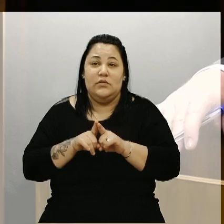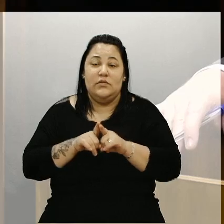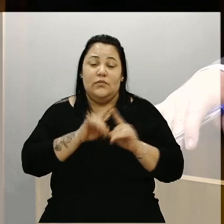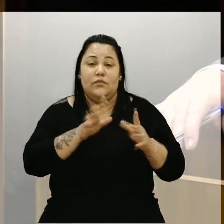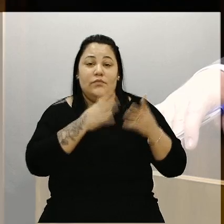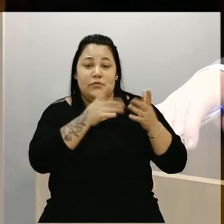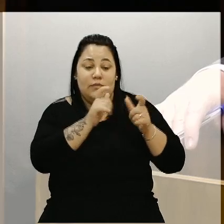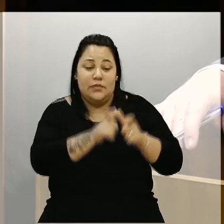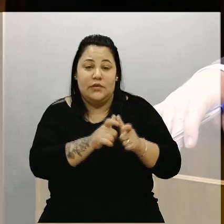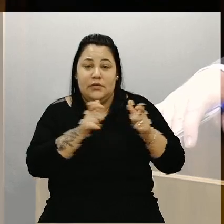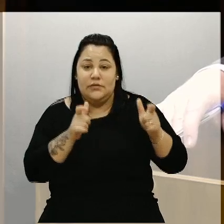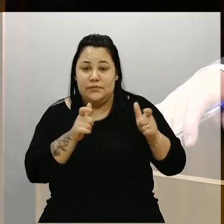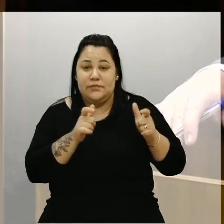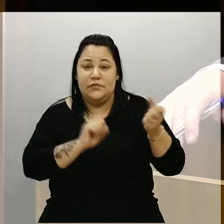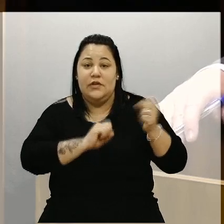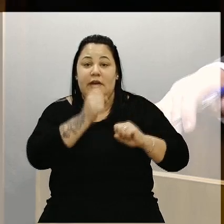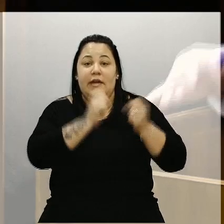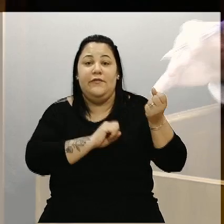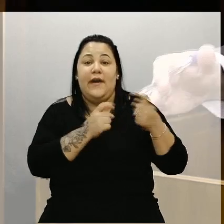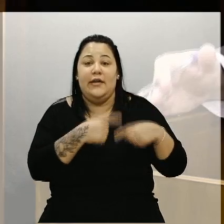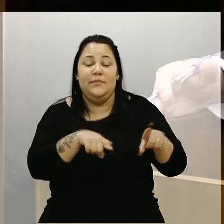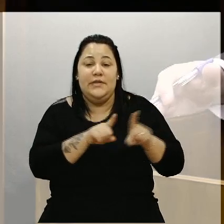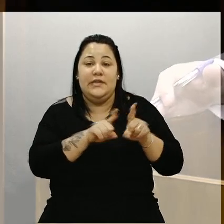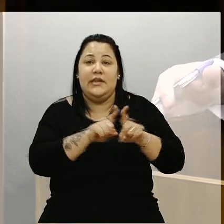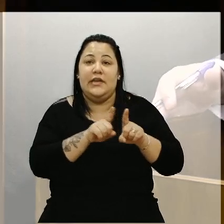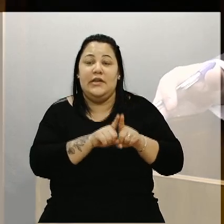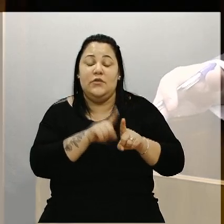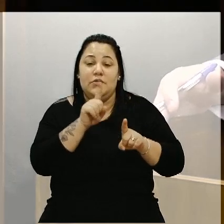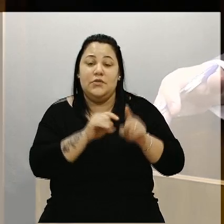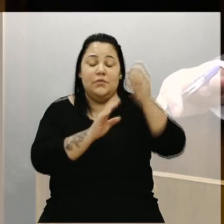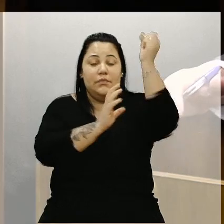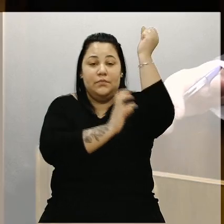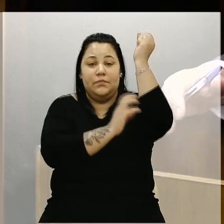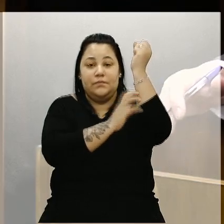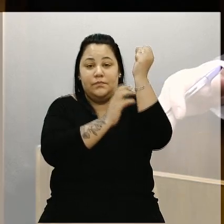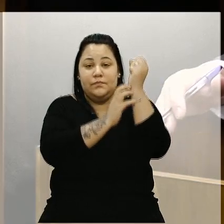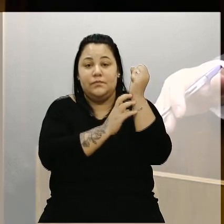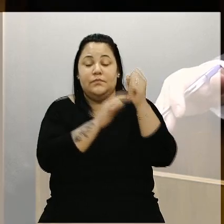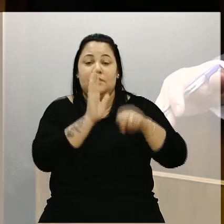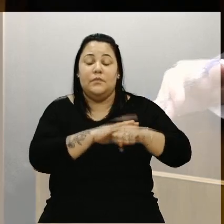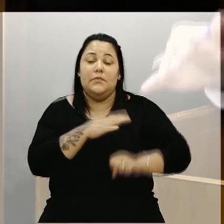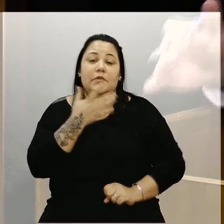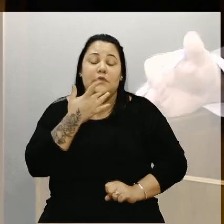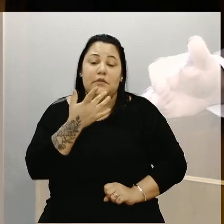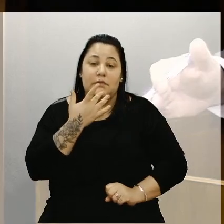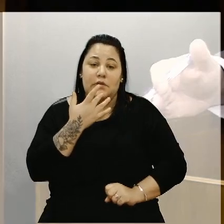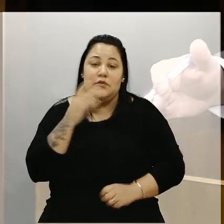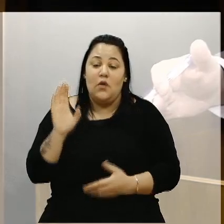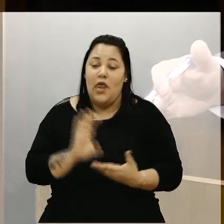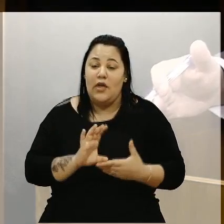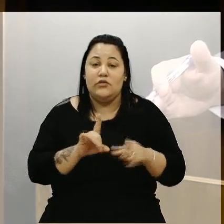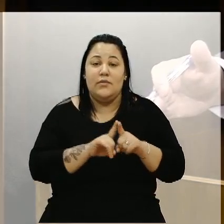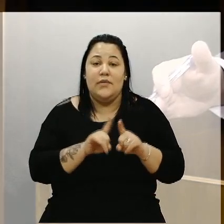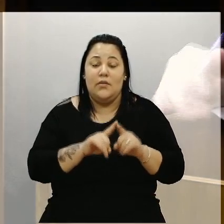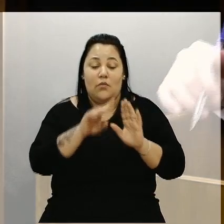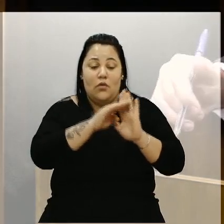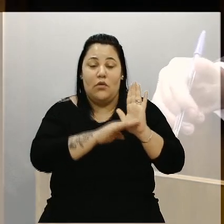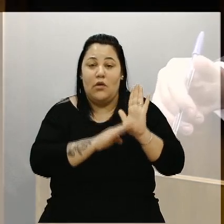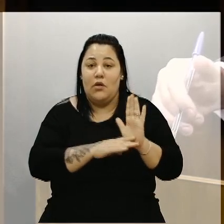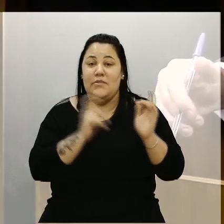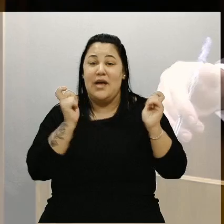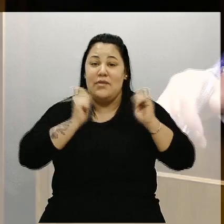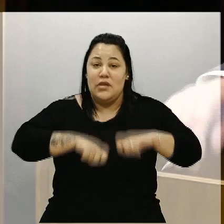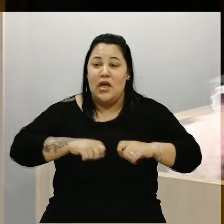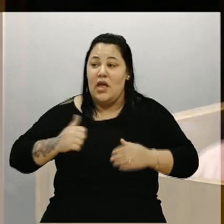empresas, como a redução da burocracia, o acesso facilitado ao crédito, programas de capacitação e apoio